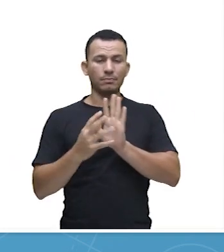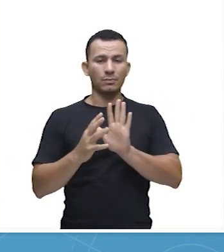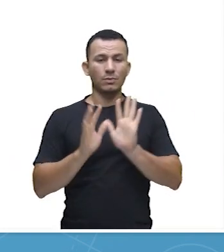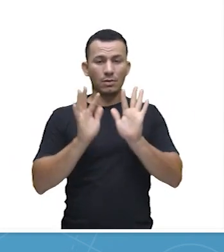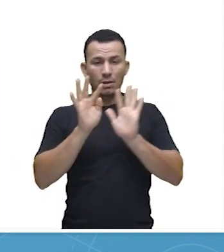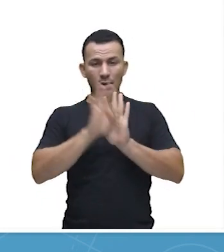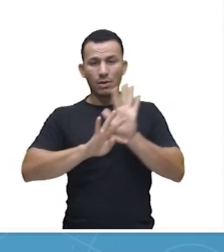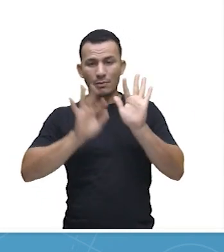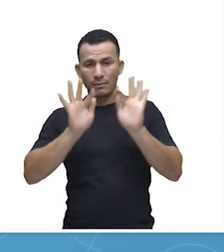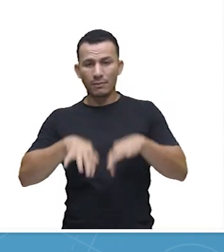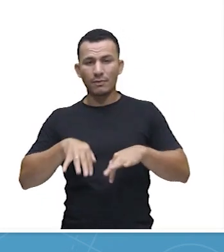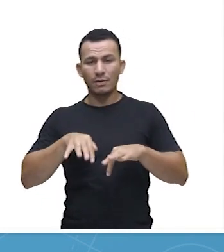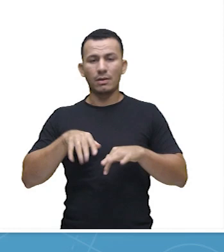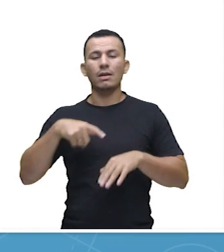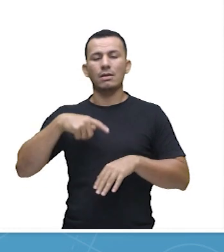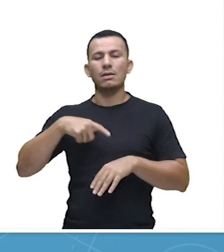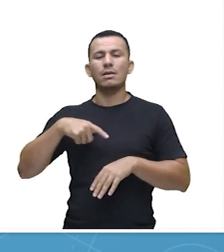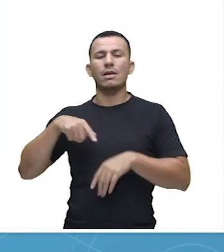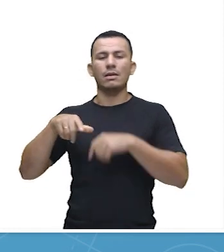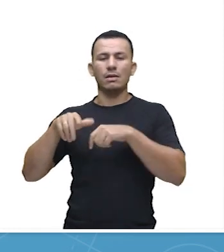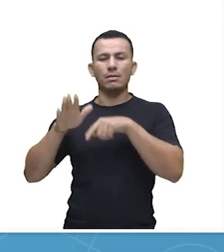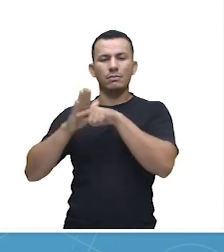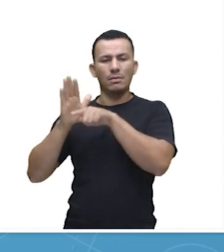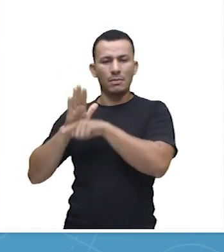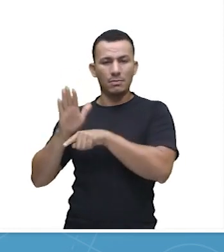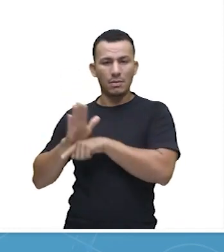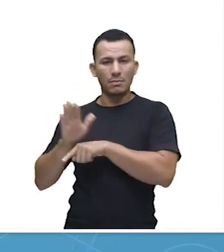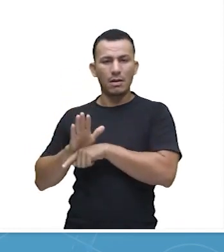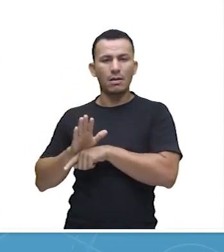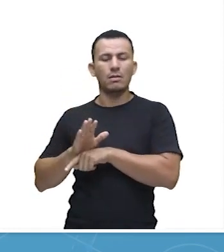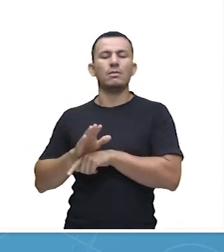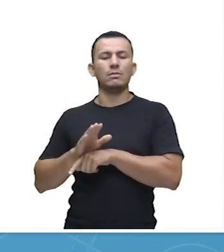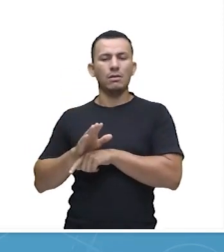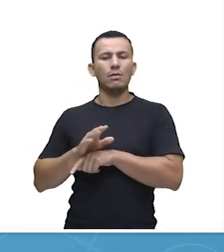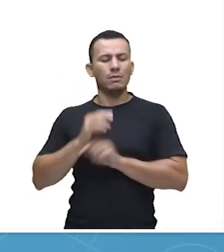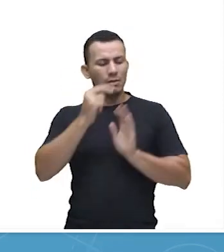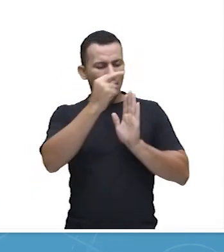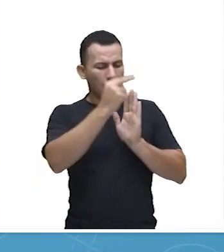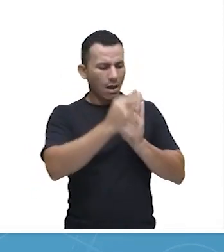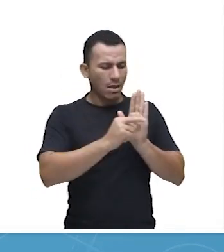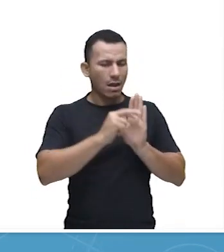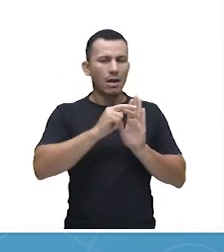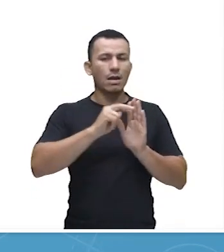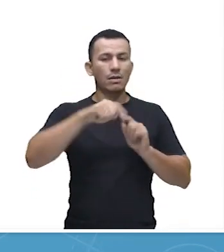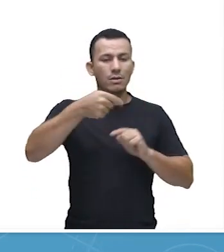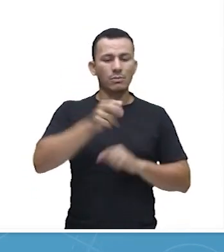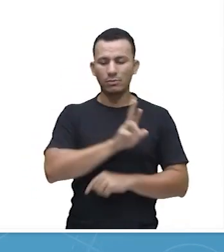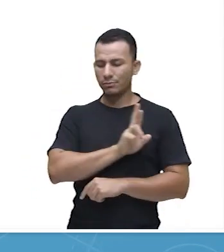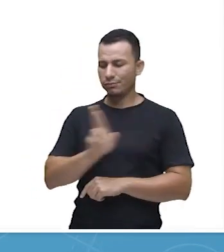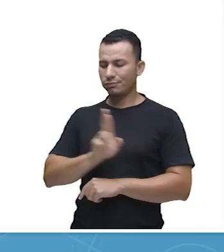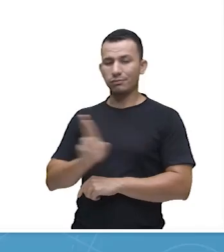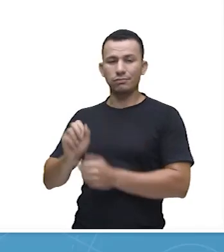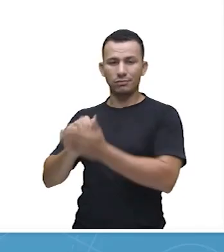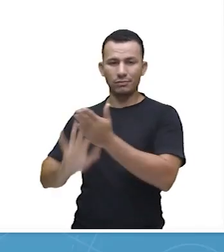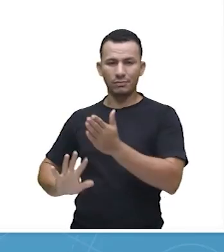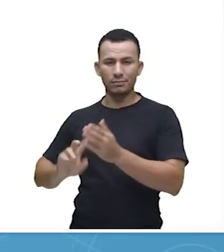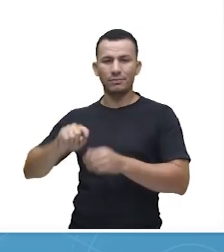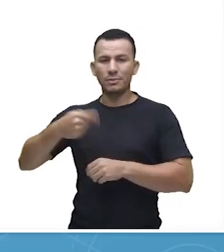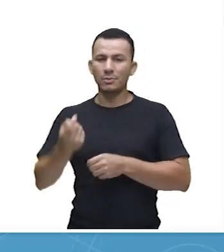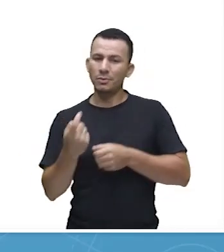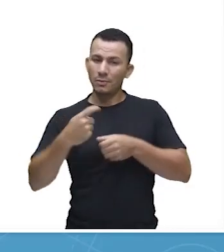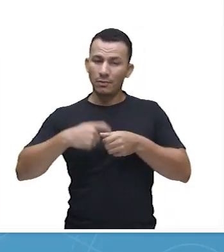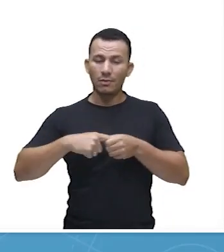pergunta. Então leiam com atenção este texto, depois avalie cada uma das alternativas para marcar a correta. Daqui a pouco a gente volta